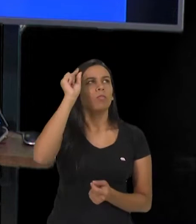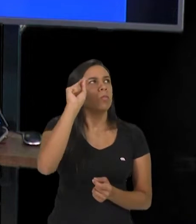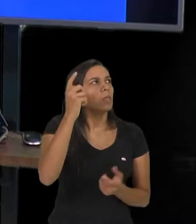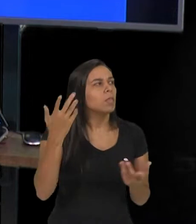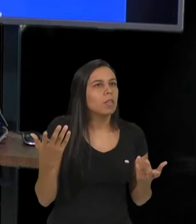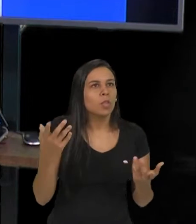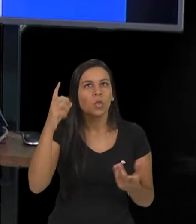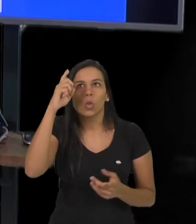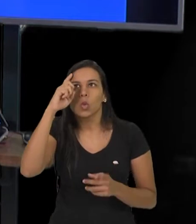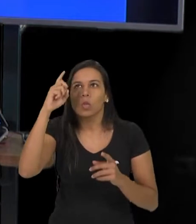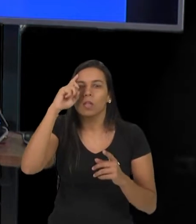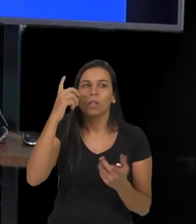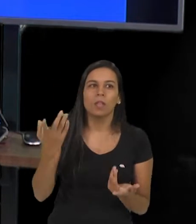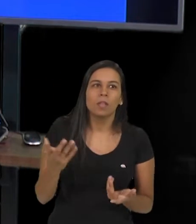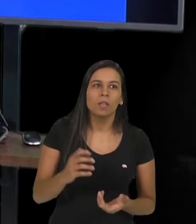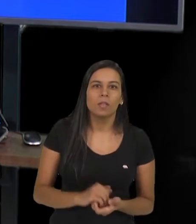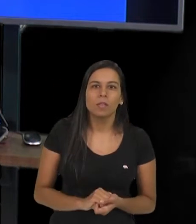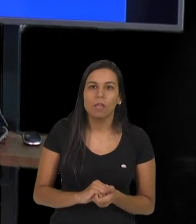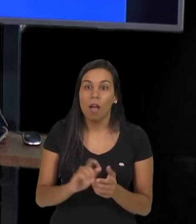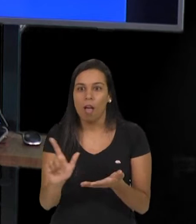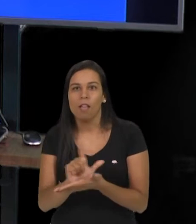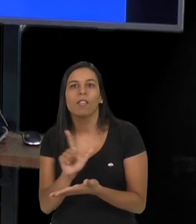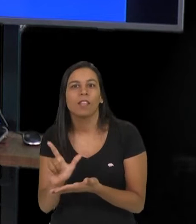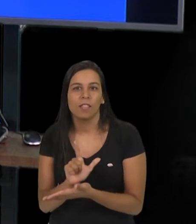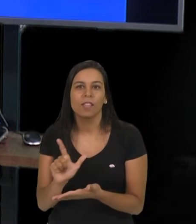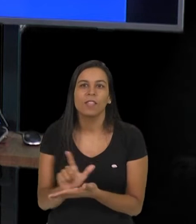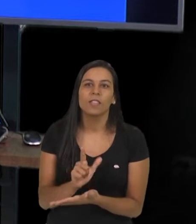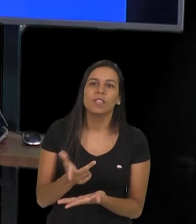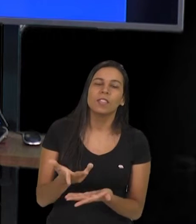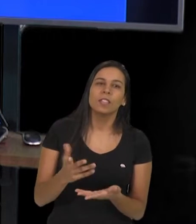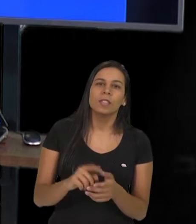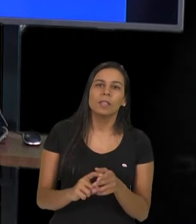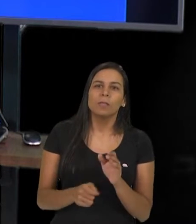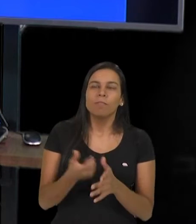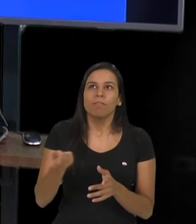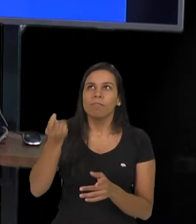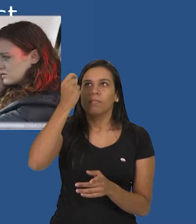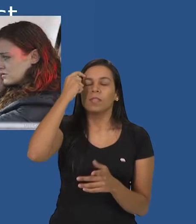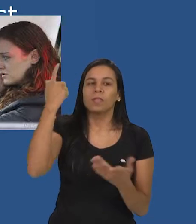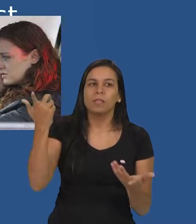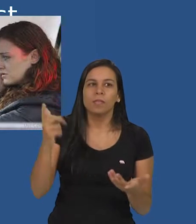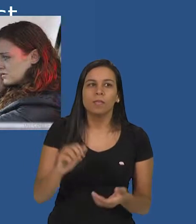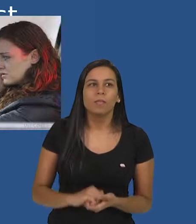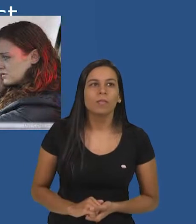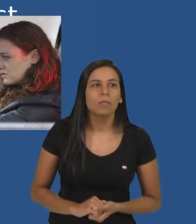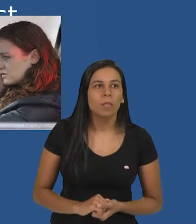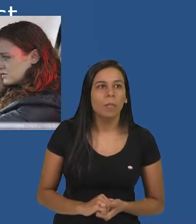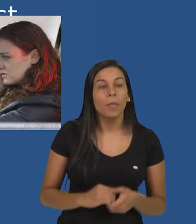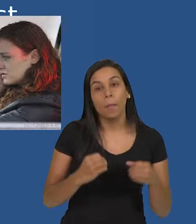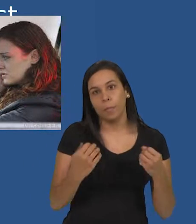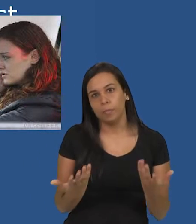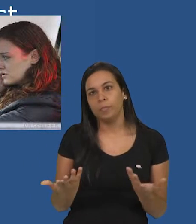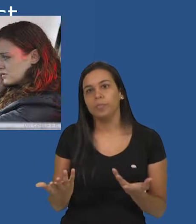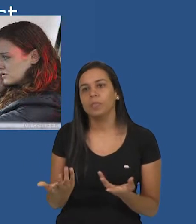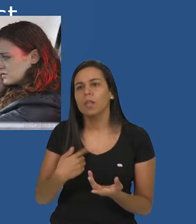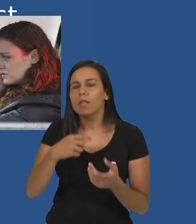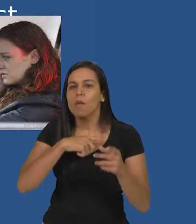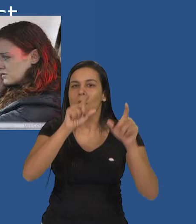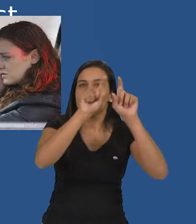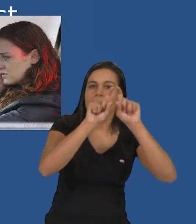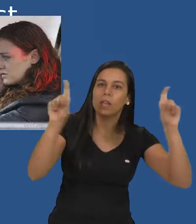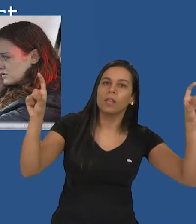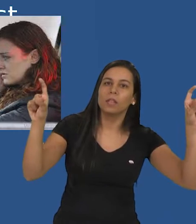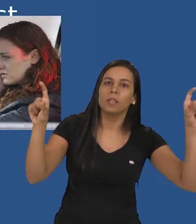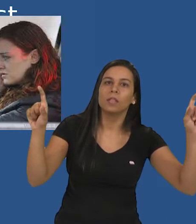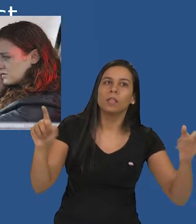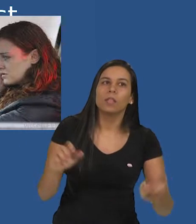dia, que são os nossos livros, né? É a primeira coisa que vem na cabeça, tranquilo? Bom, aqui ela está numa frase, né? Então eu tenho aqui que